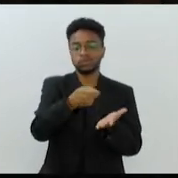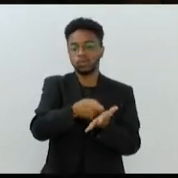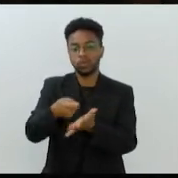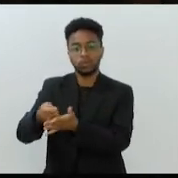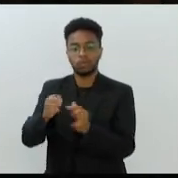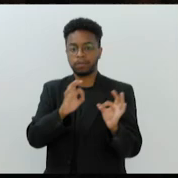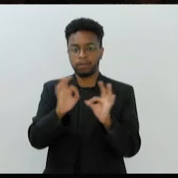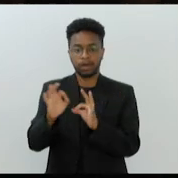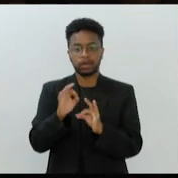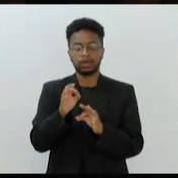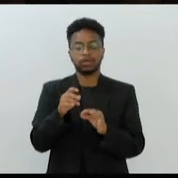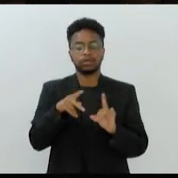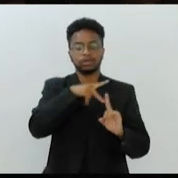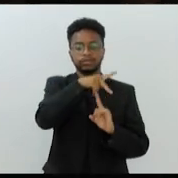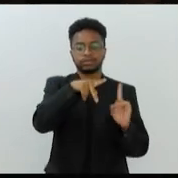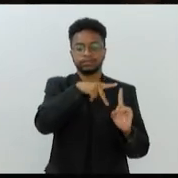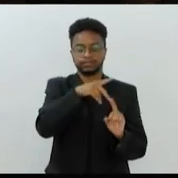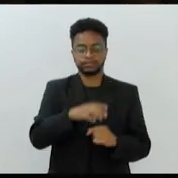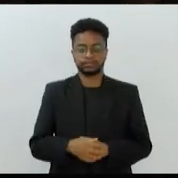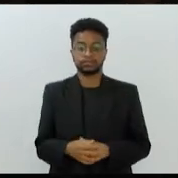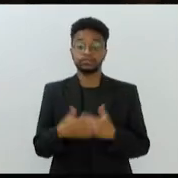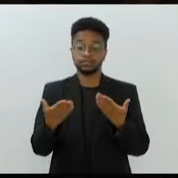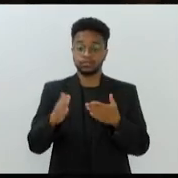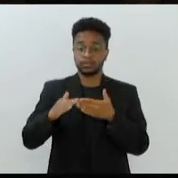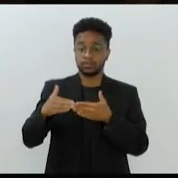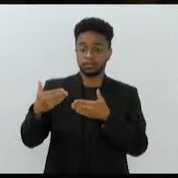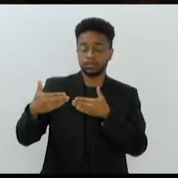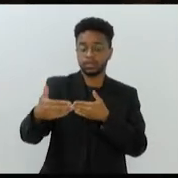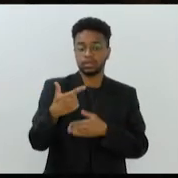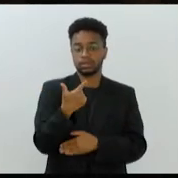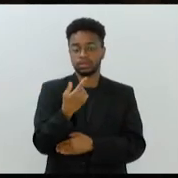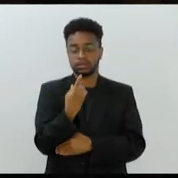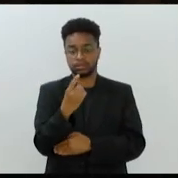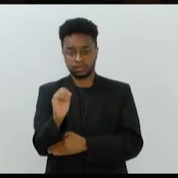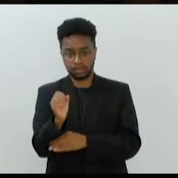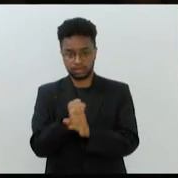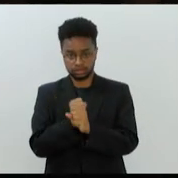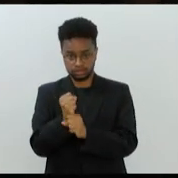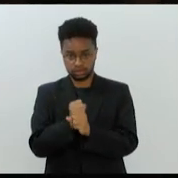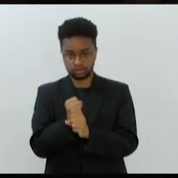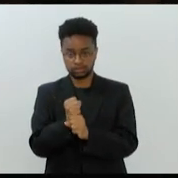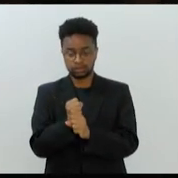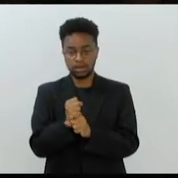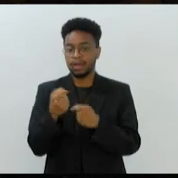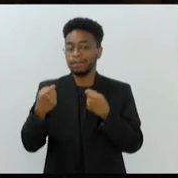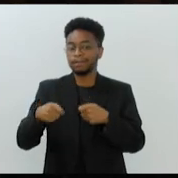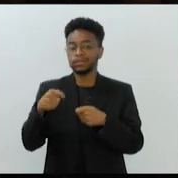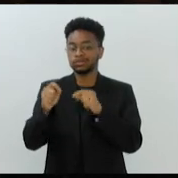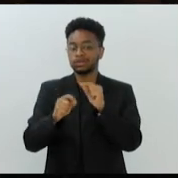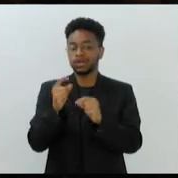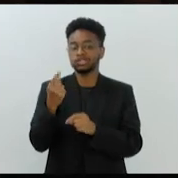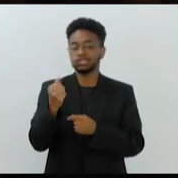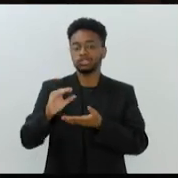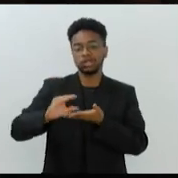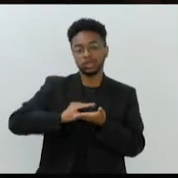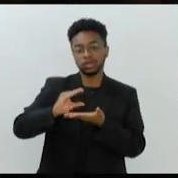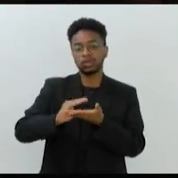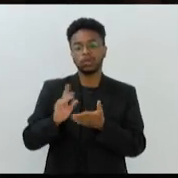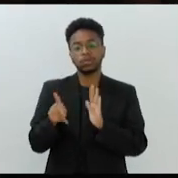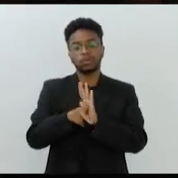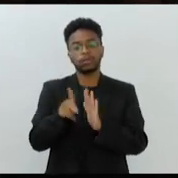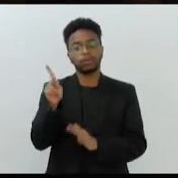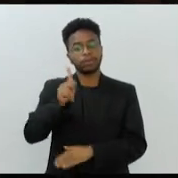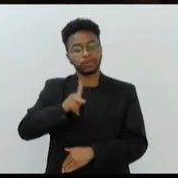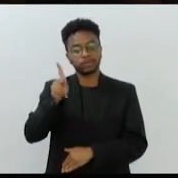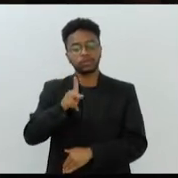é o Fundo Financeiro do Rio Previdência. Então, daqui a 10 anos, vai precisar de ainda mais dinheiro, de royalties,